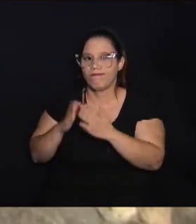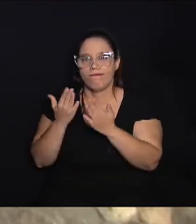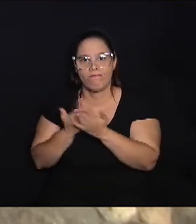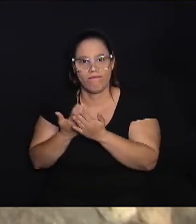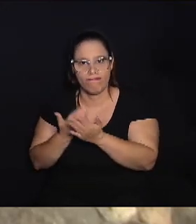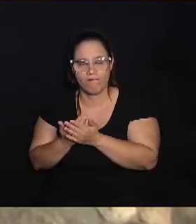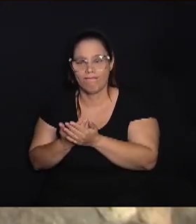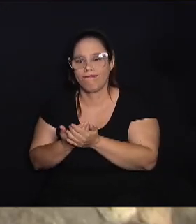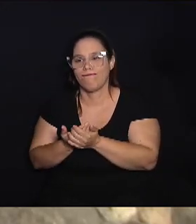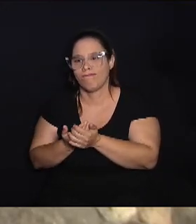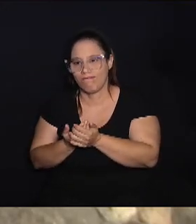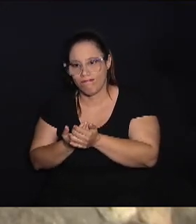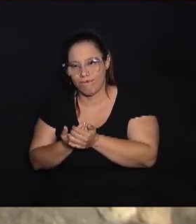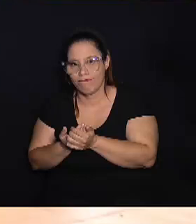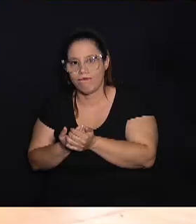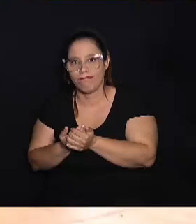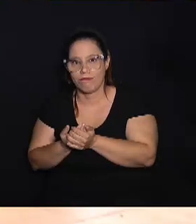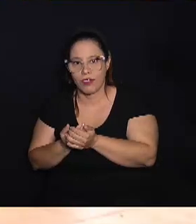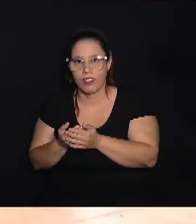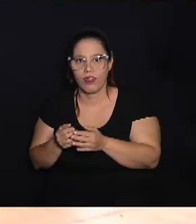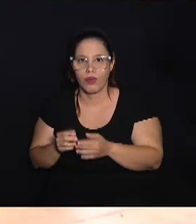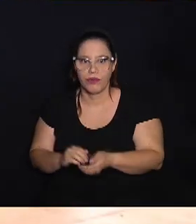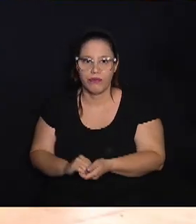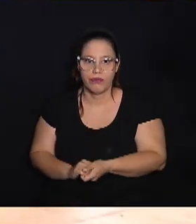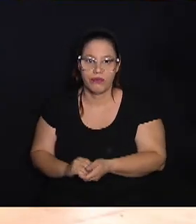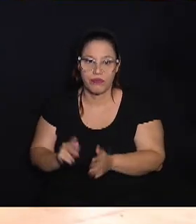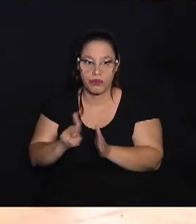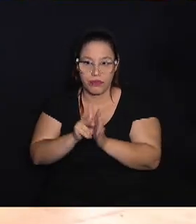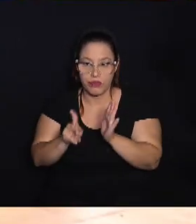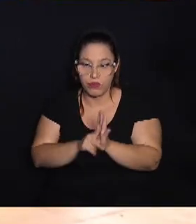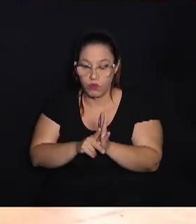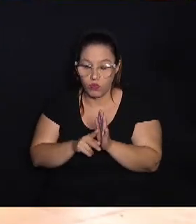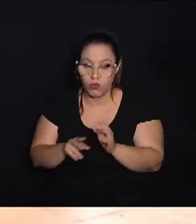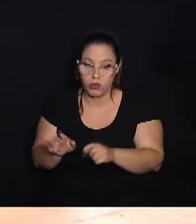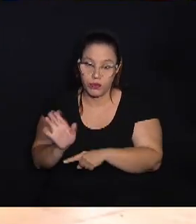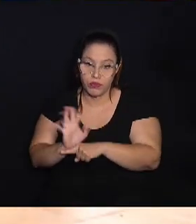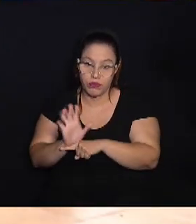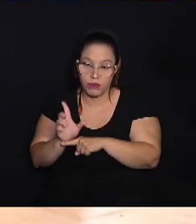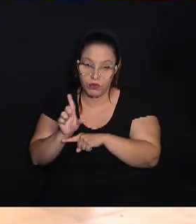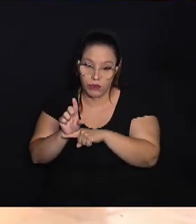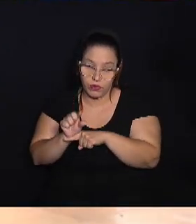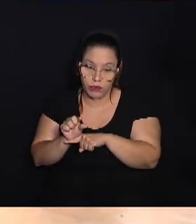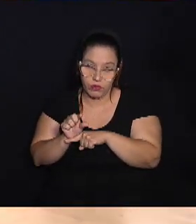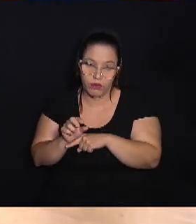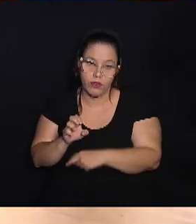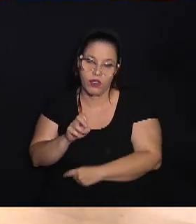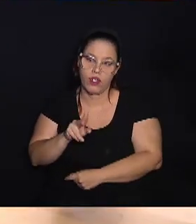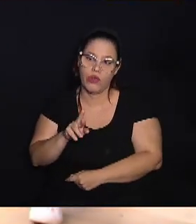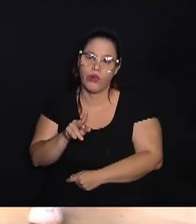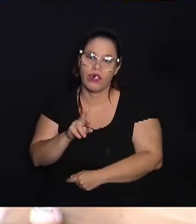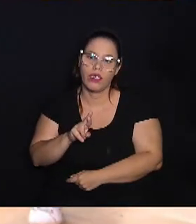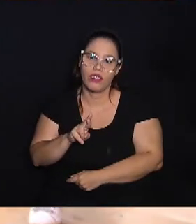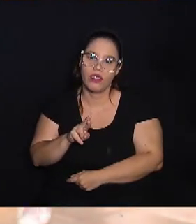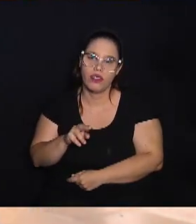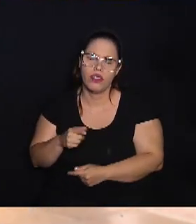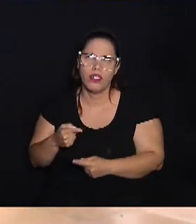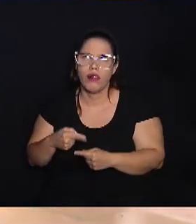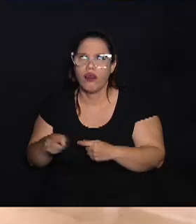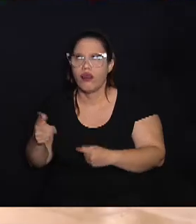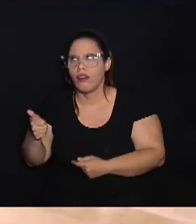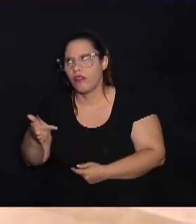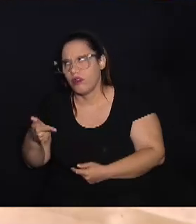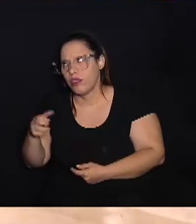As escolas ainda são palco disso. O projeto Curta na Educar existe desde 2009 e já